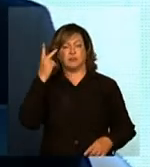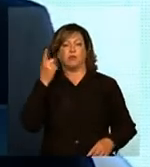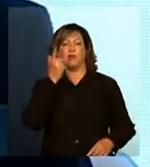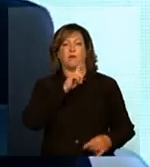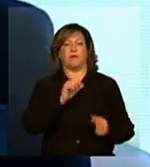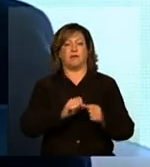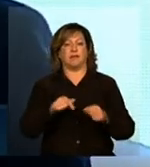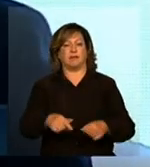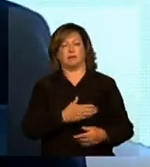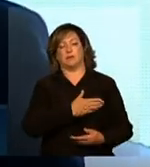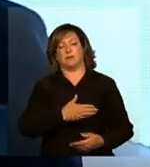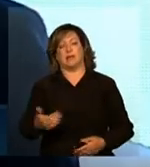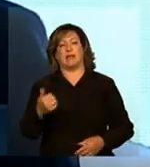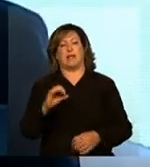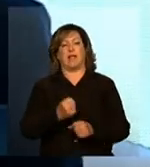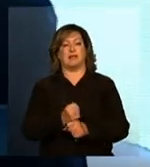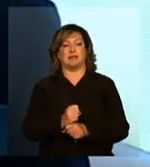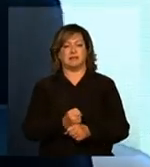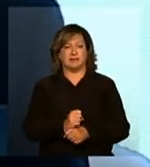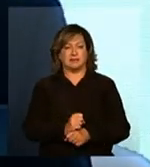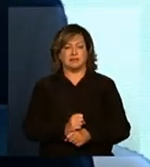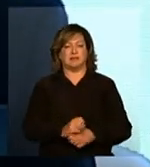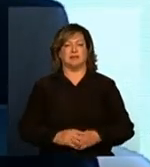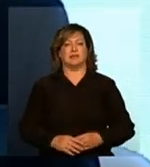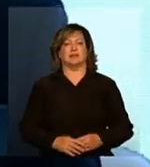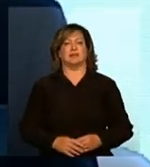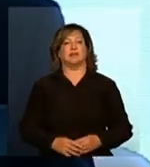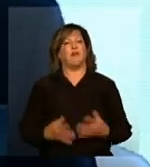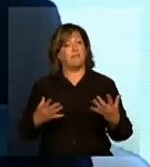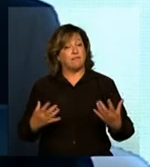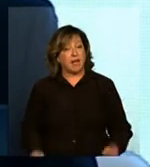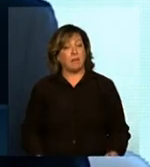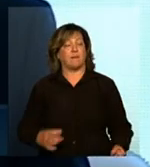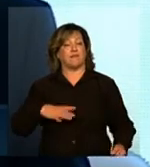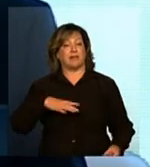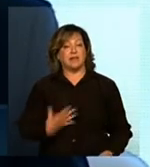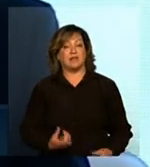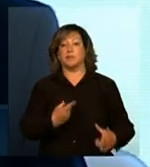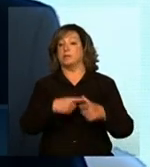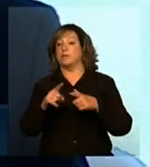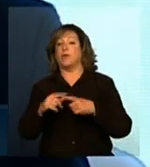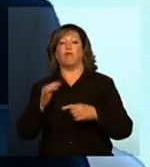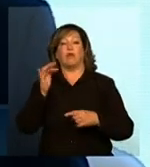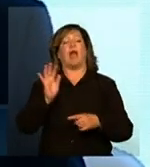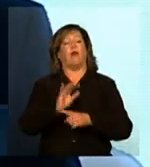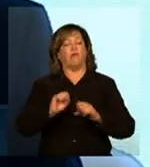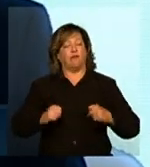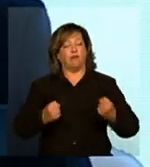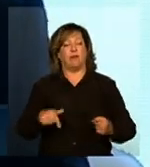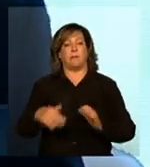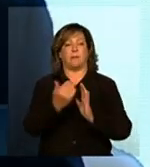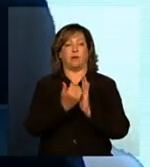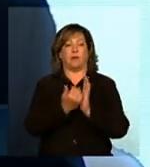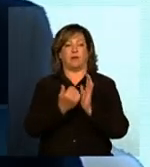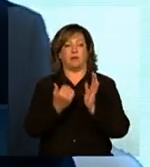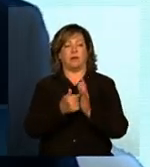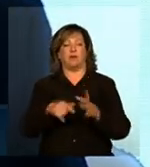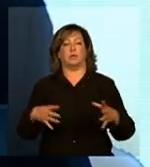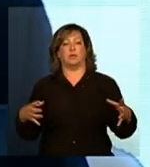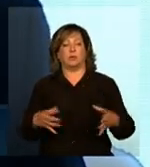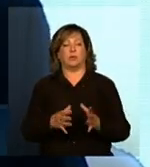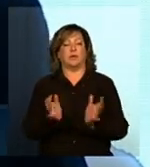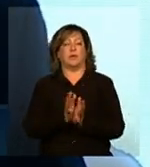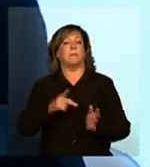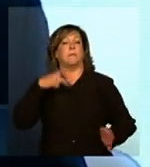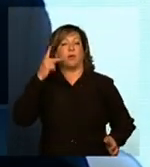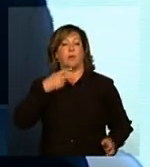isso ao longo desses 10 anos, né? E vamos enfrentar os desafios do futuro para fortalecer esse programa e esse conjunto de